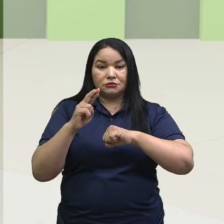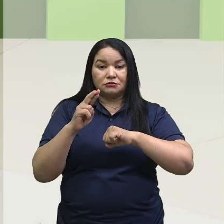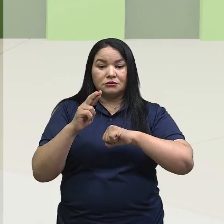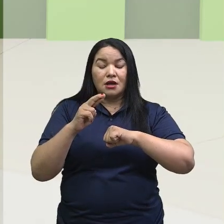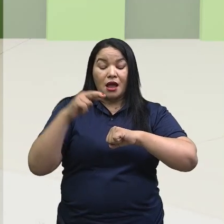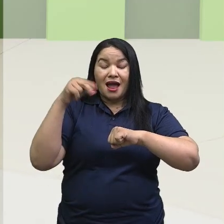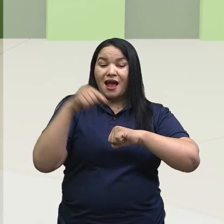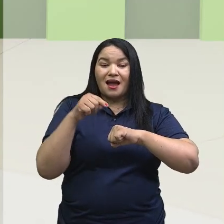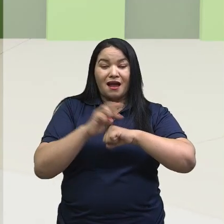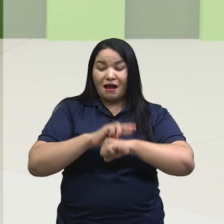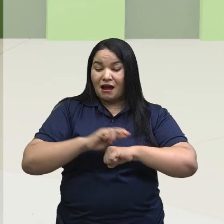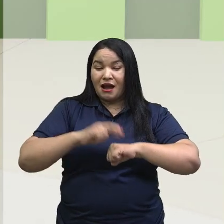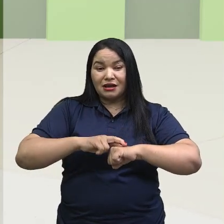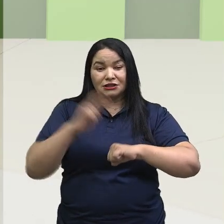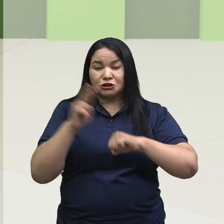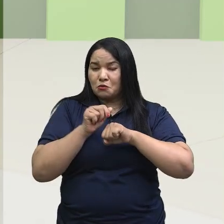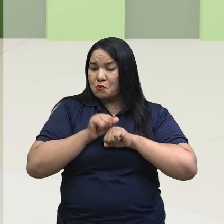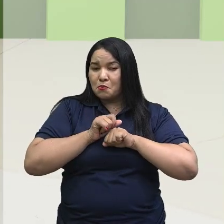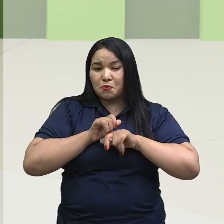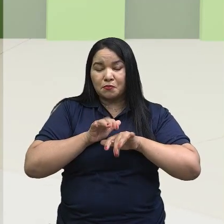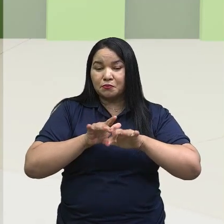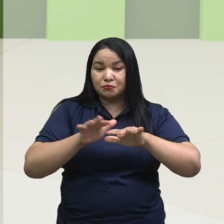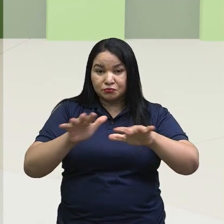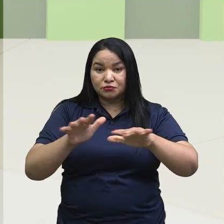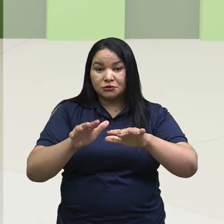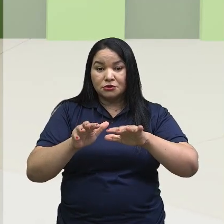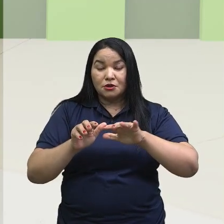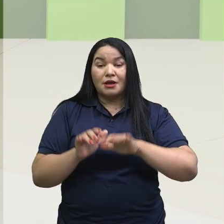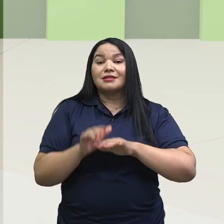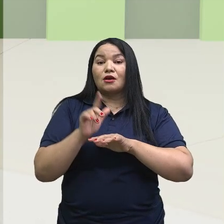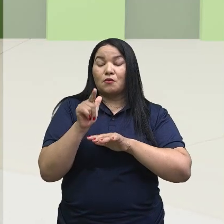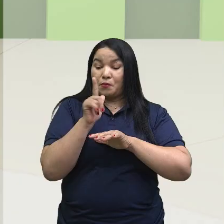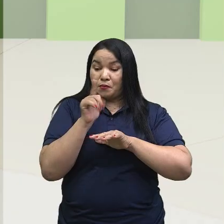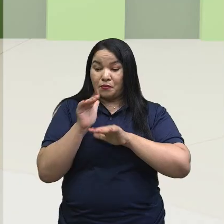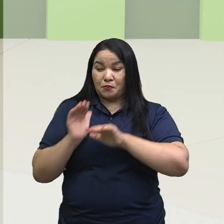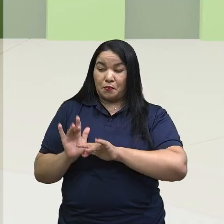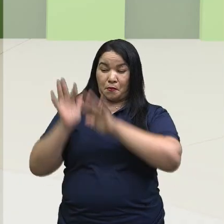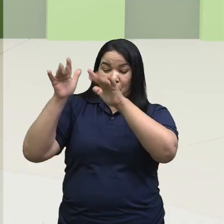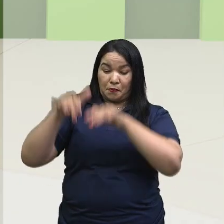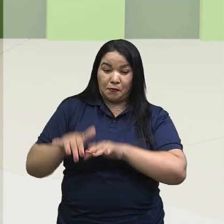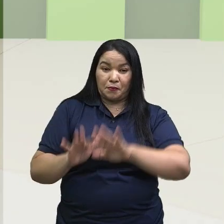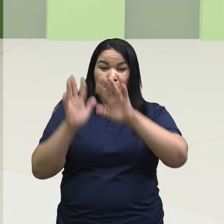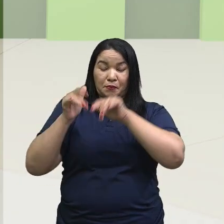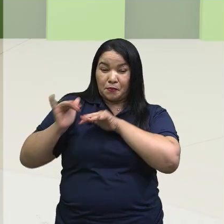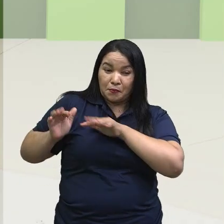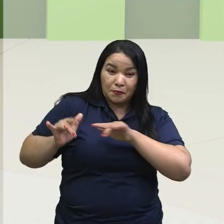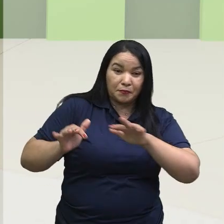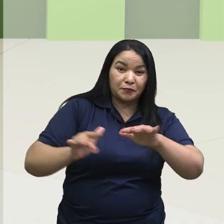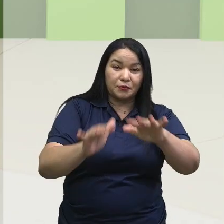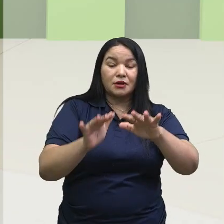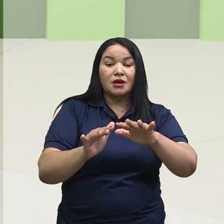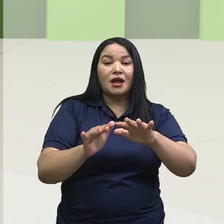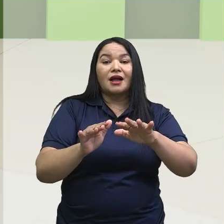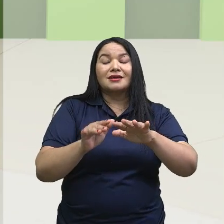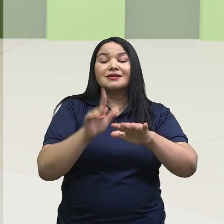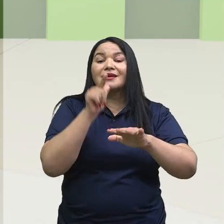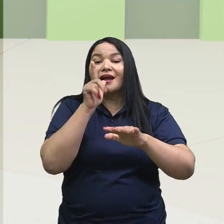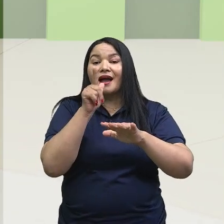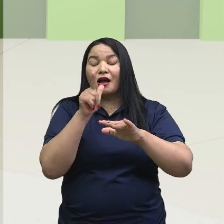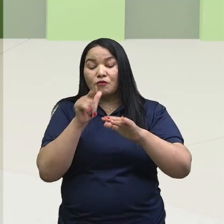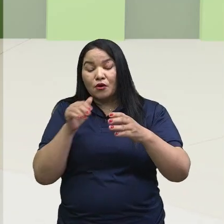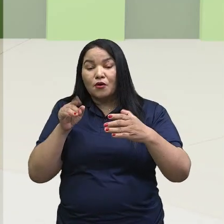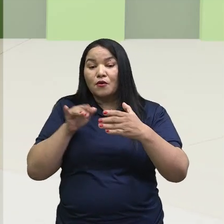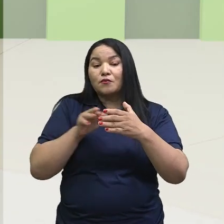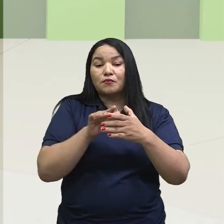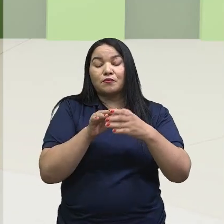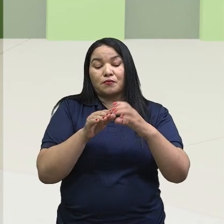radiação se espalhou. Então, após o tsunami, a água contaminada usada para resfriar os reatores vazou para o